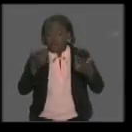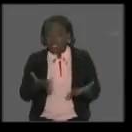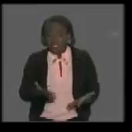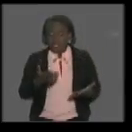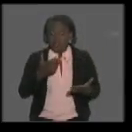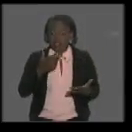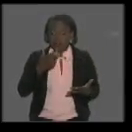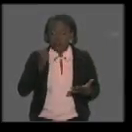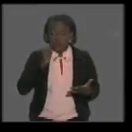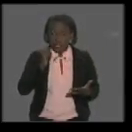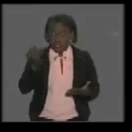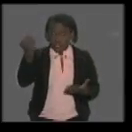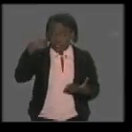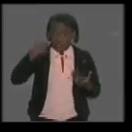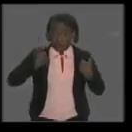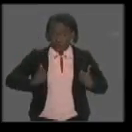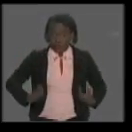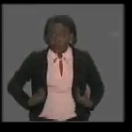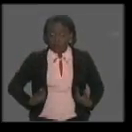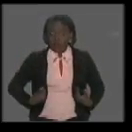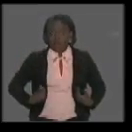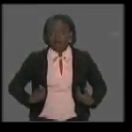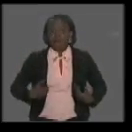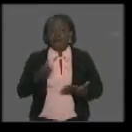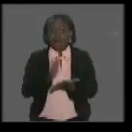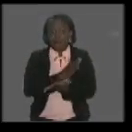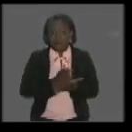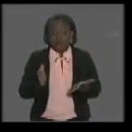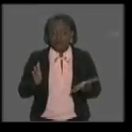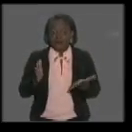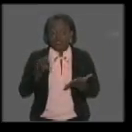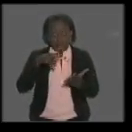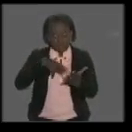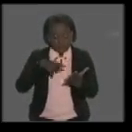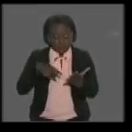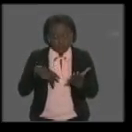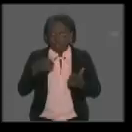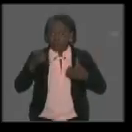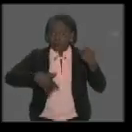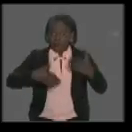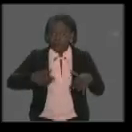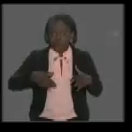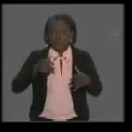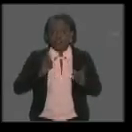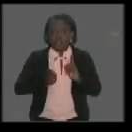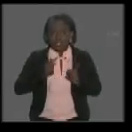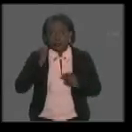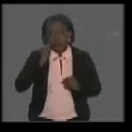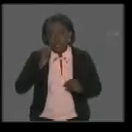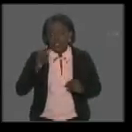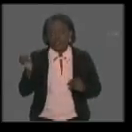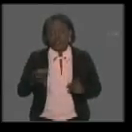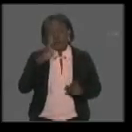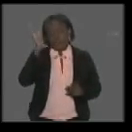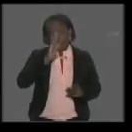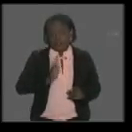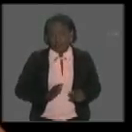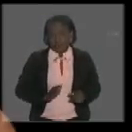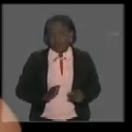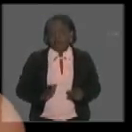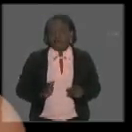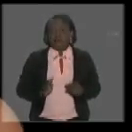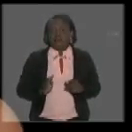fala dessa questão de incorporação, alguns artigos eu tenho visto falando sobre que transfeminismo é algo novo no Brasil,